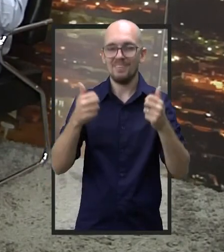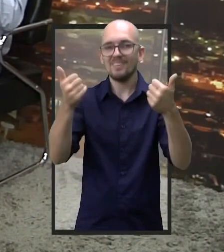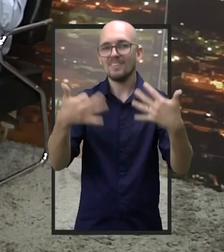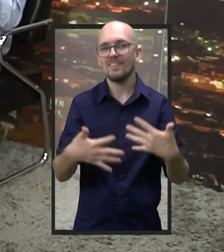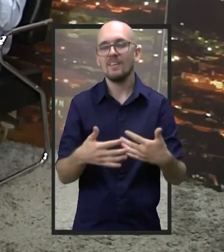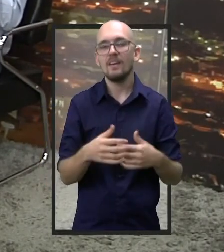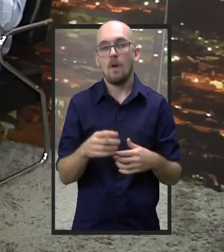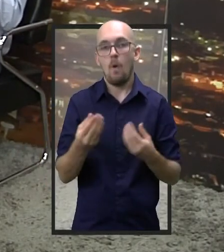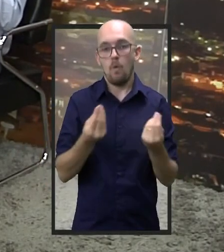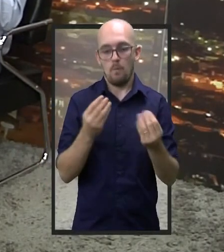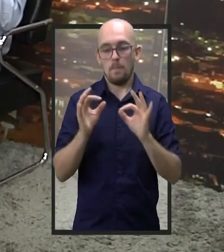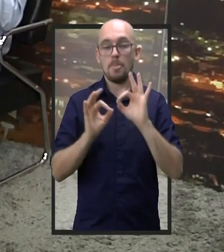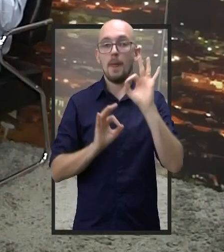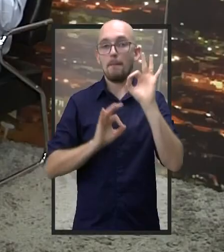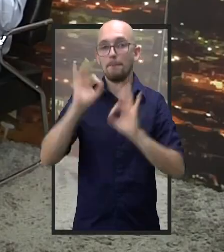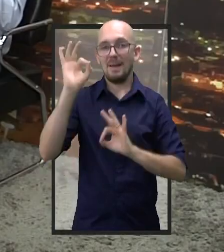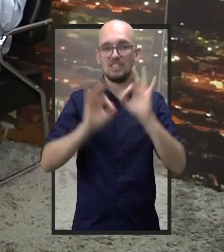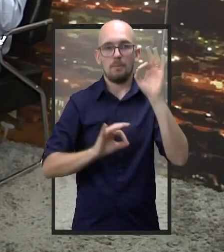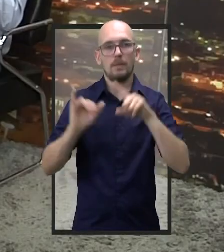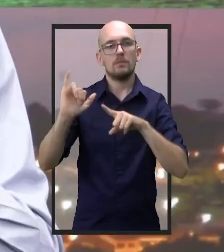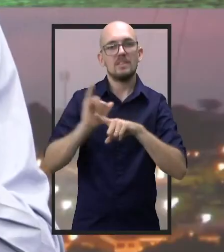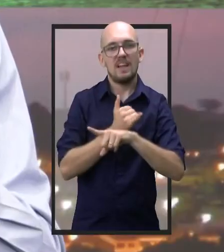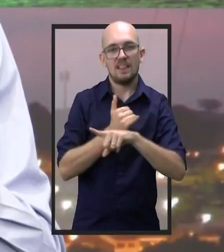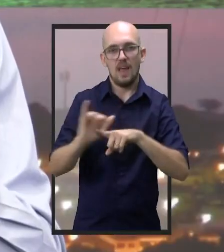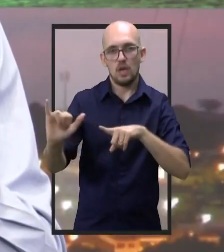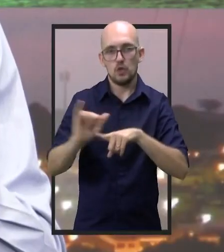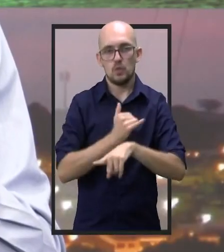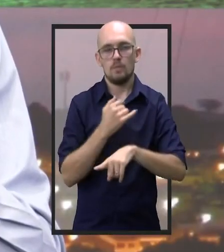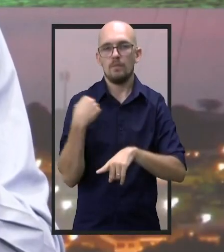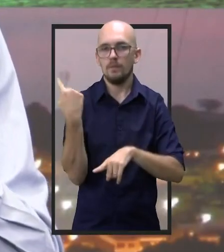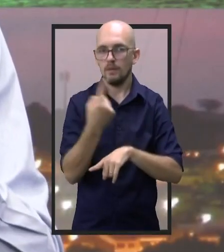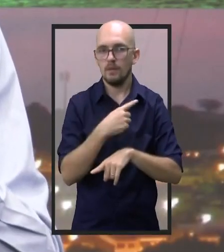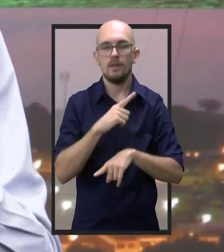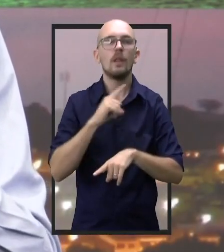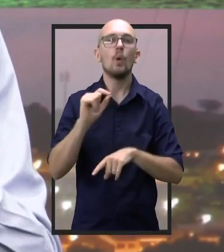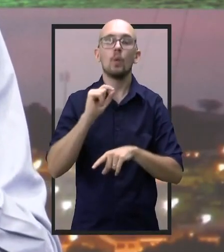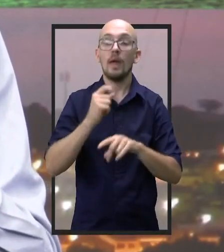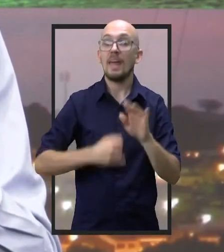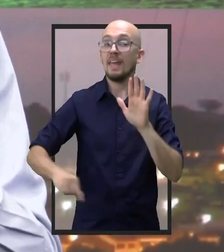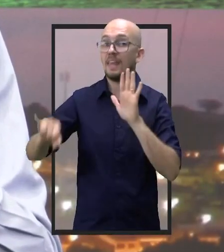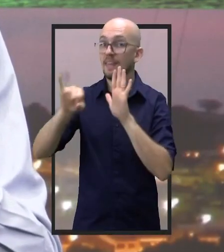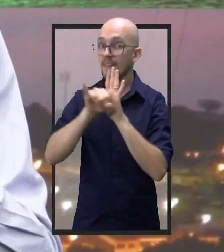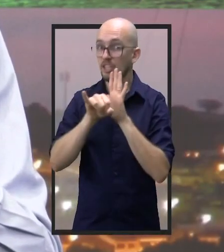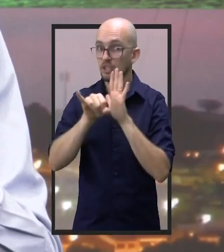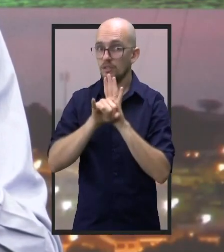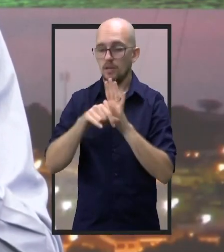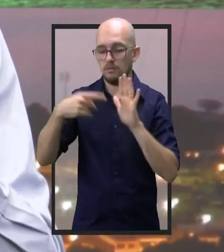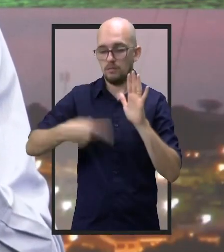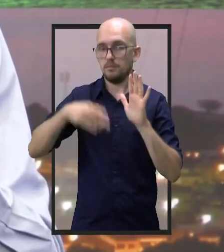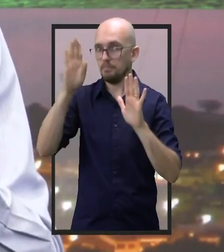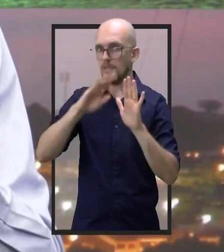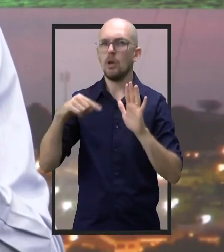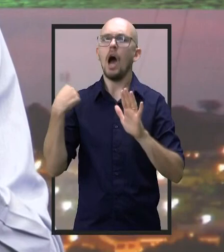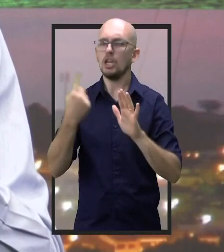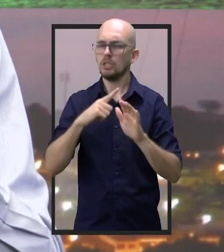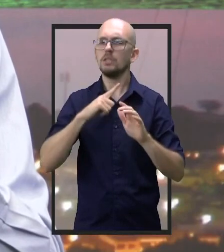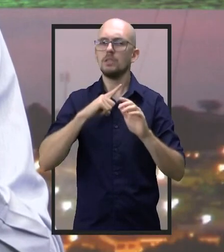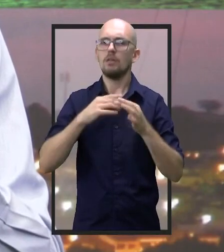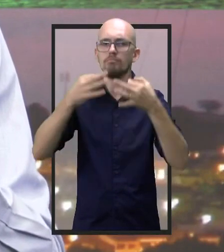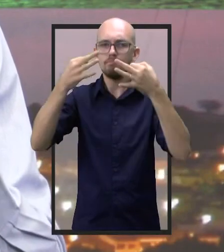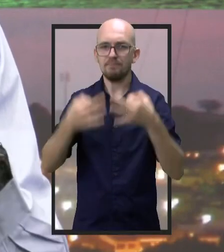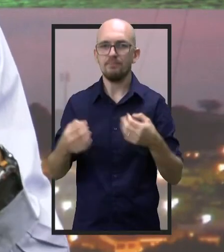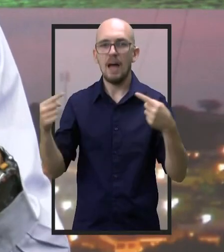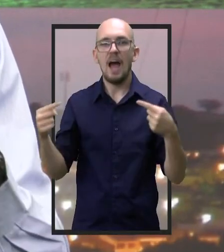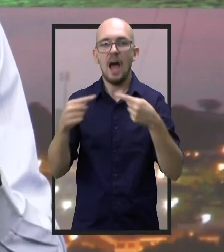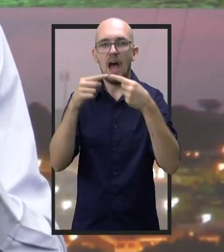contexto, o nosso planejamento estratégico como um todo, é levar na nossa identidade que nós somos aptos, produzimos sustentável